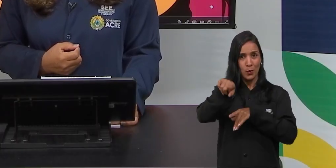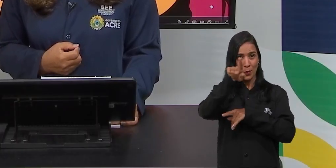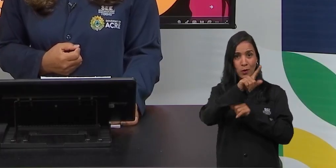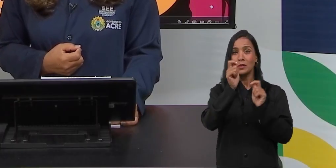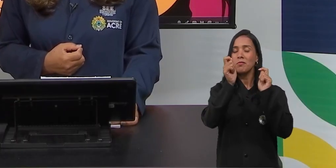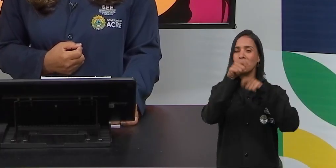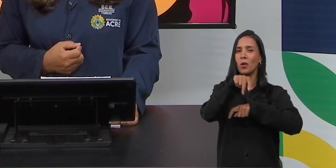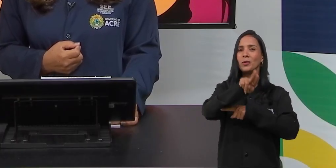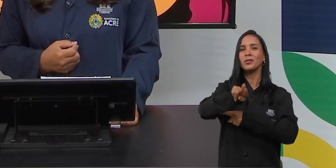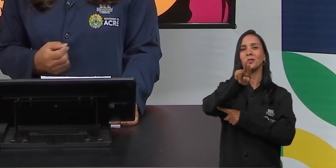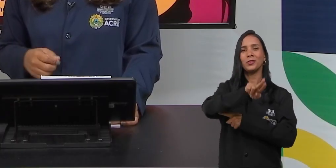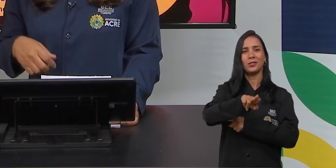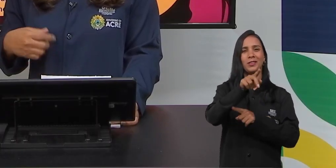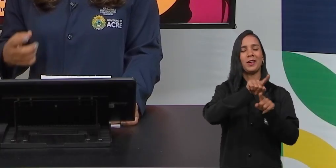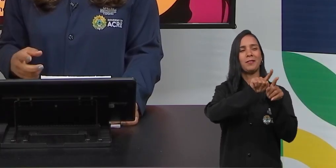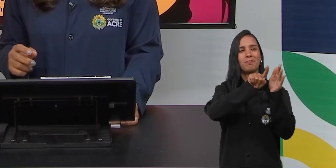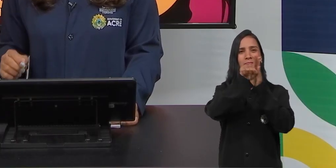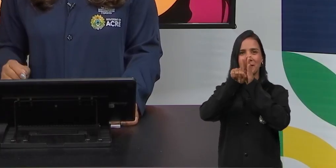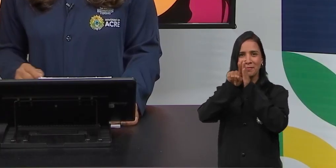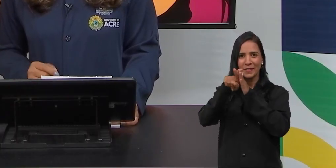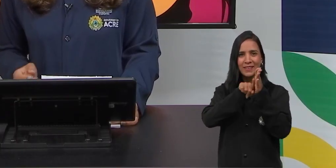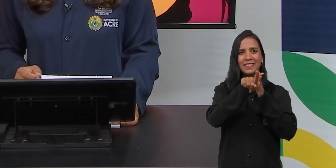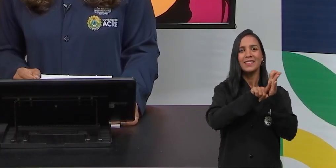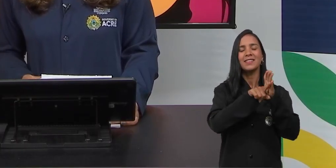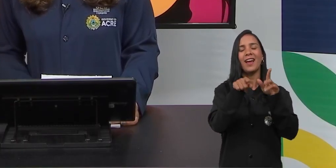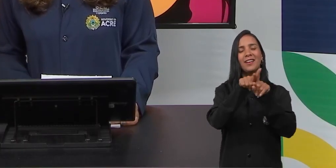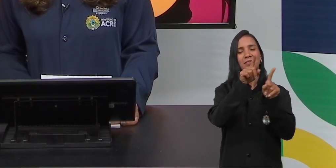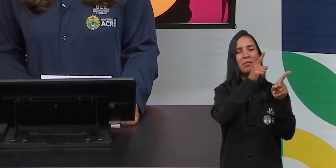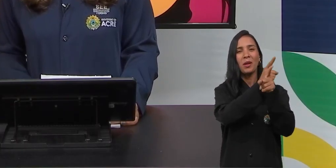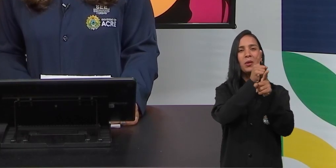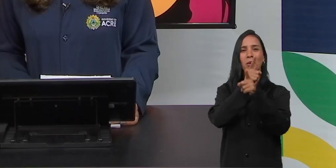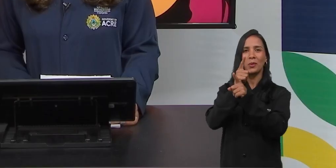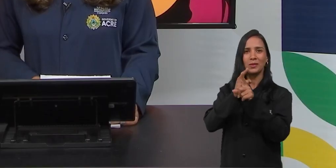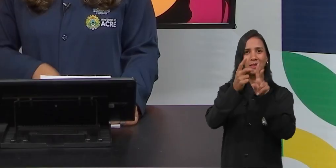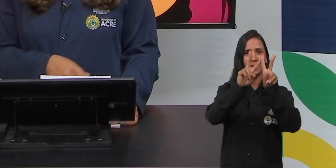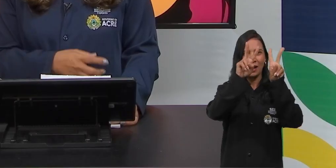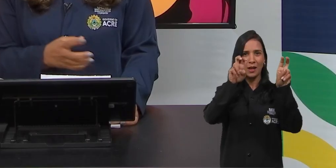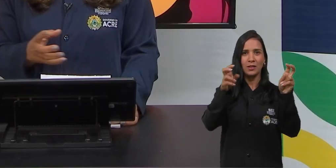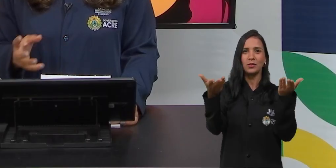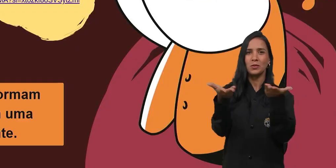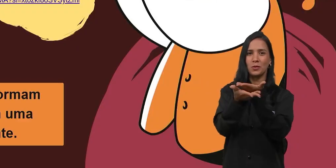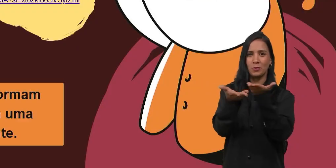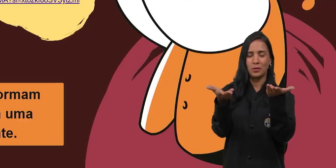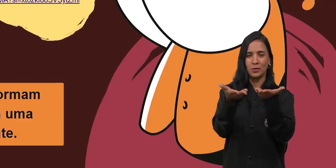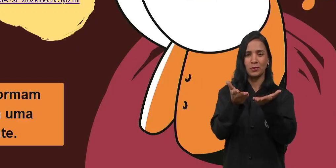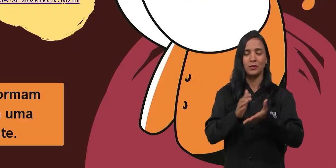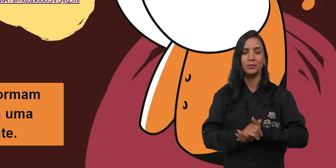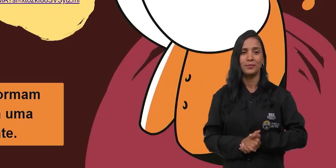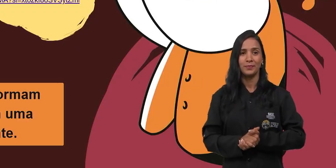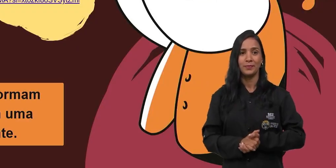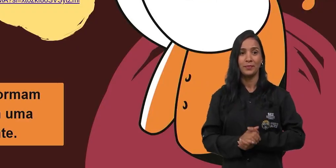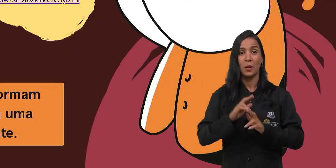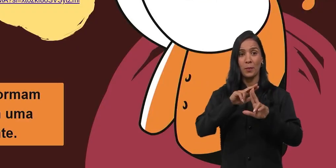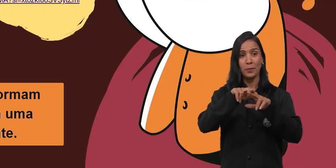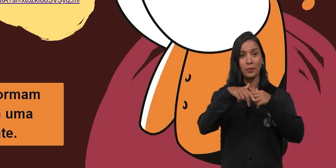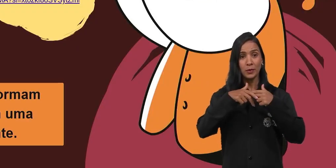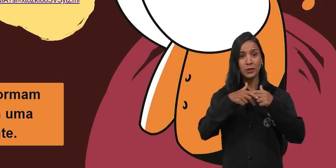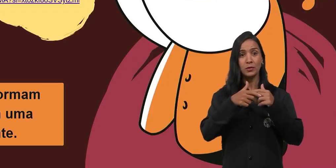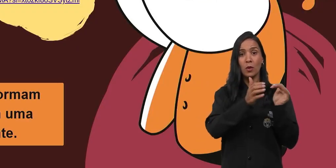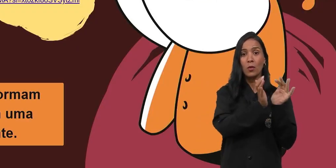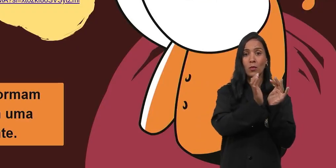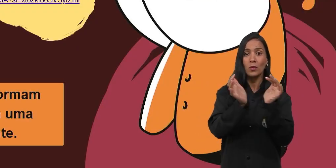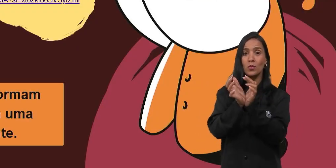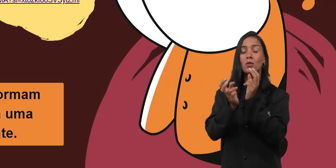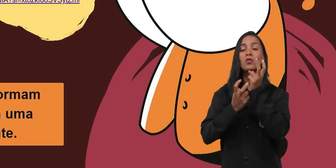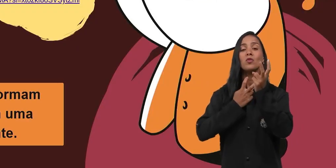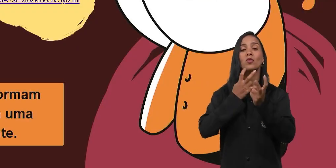pode utilizar para fazer pesquisa e conhecer um pouco mais. Então, quando essas vozes se unem, formam